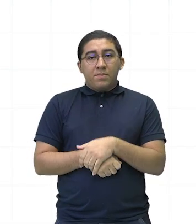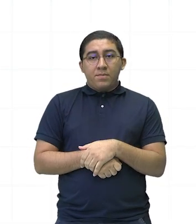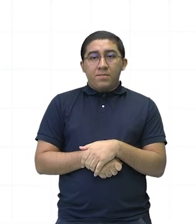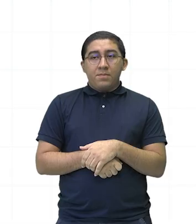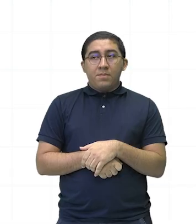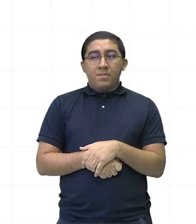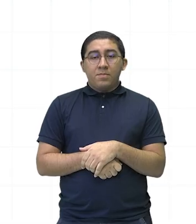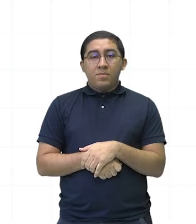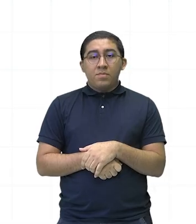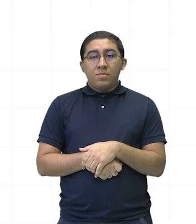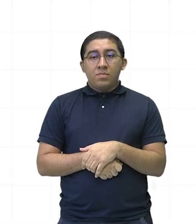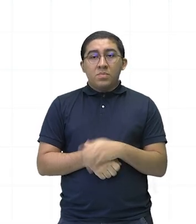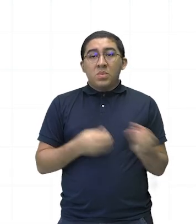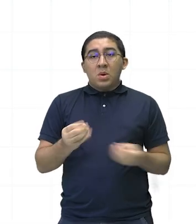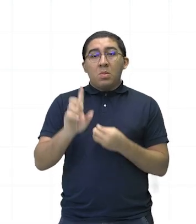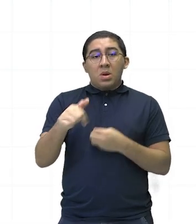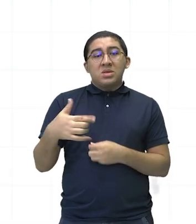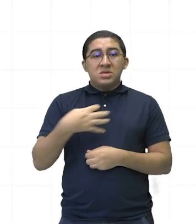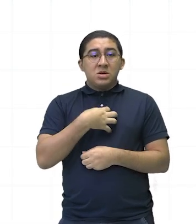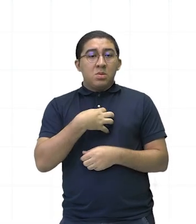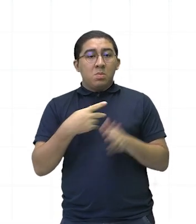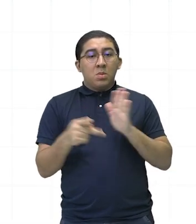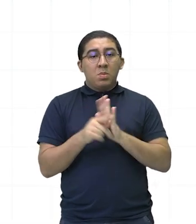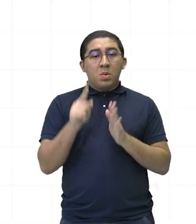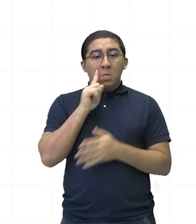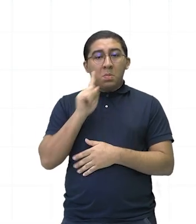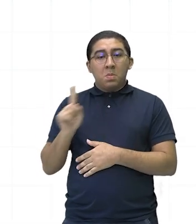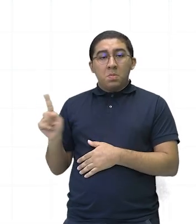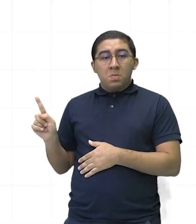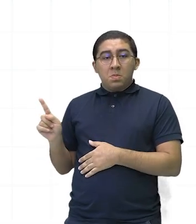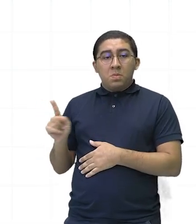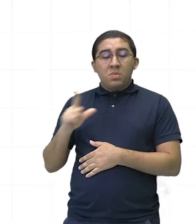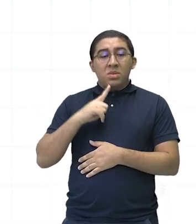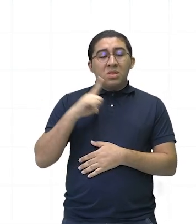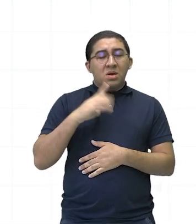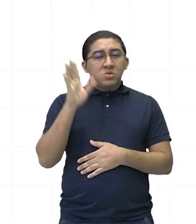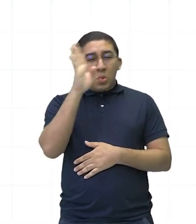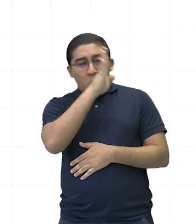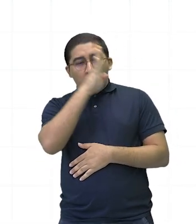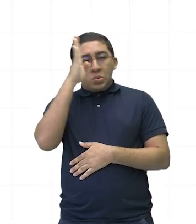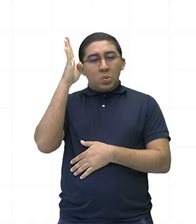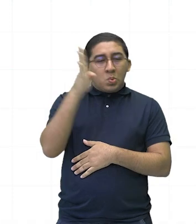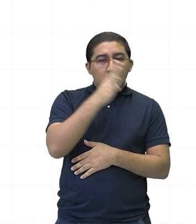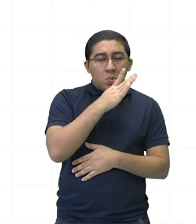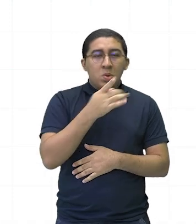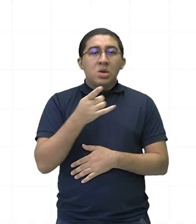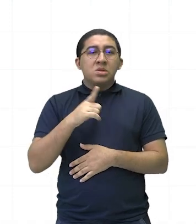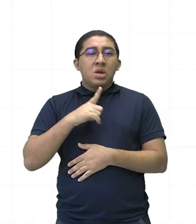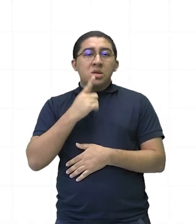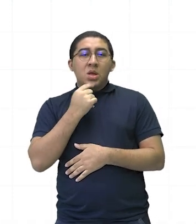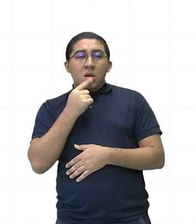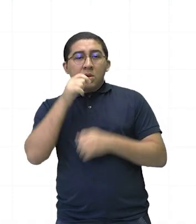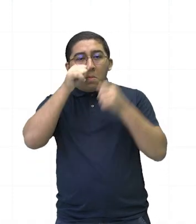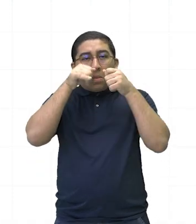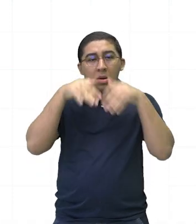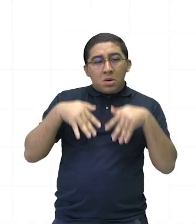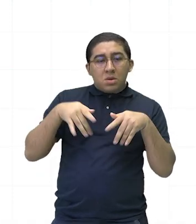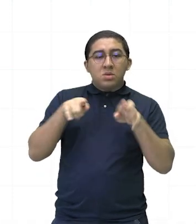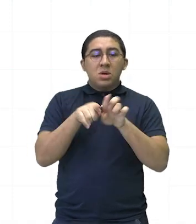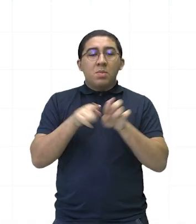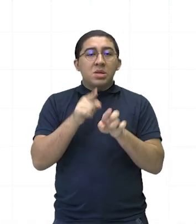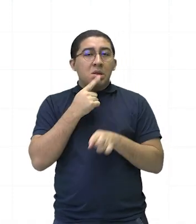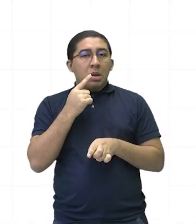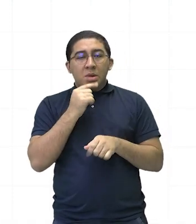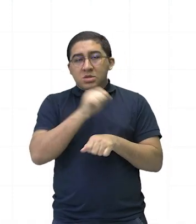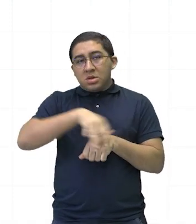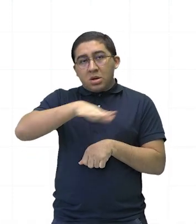Bem, quais são os sintomas aí associados à hemofilia? Vejam só, temos tonturas, sangramentos nasais, sangramentos de um modo